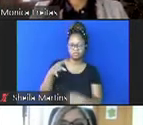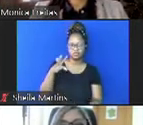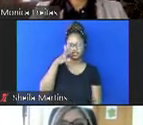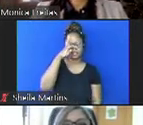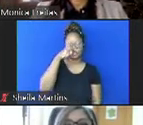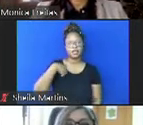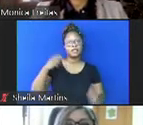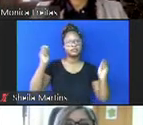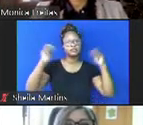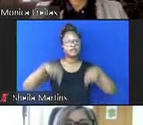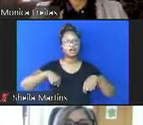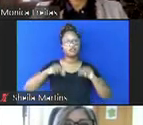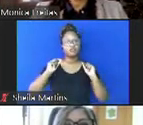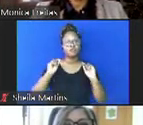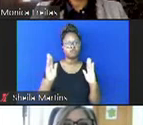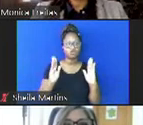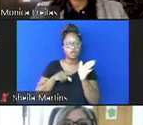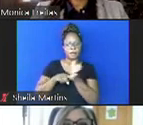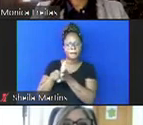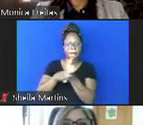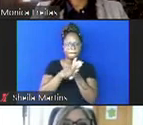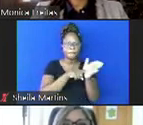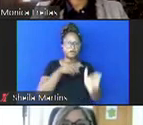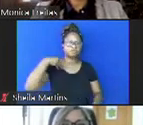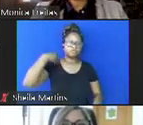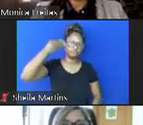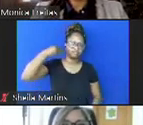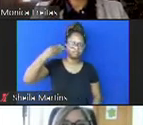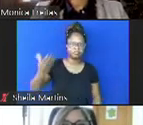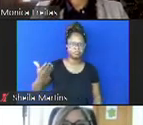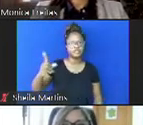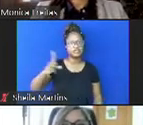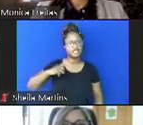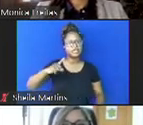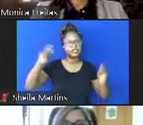então, na categoria de pesquisadores experientes. E eles também podem